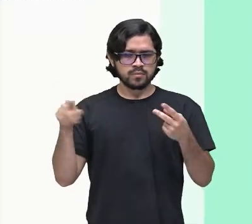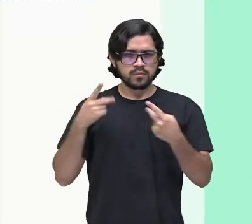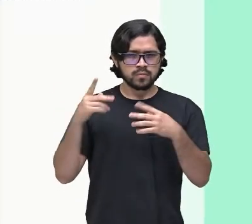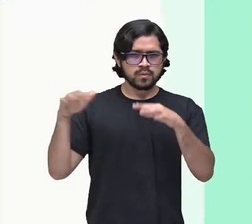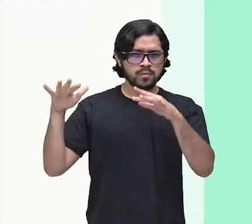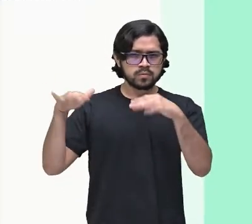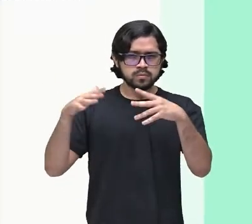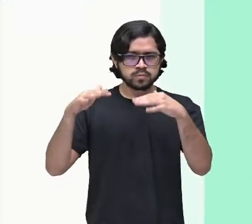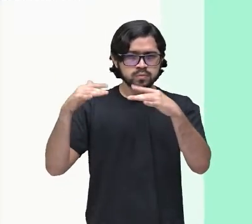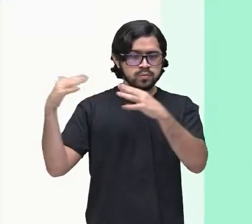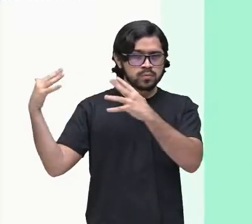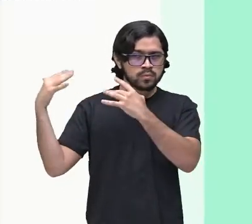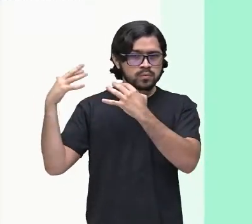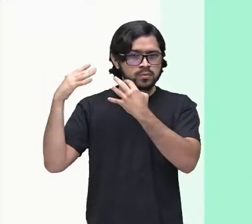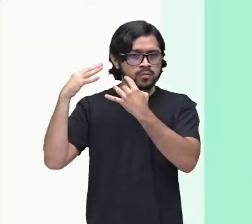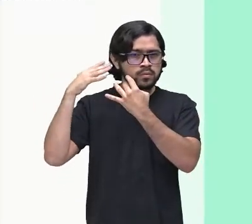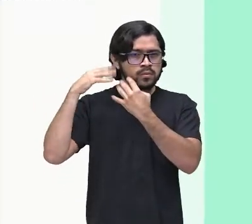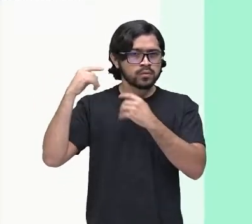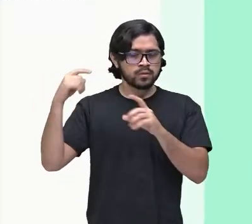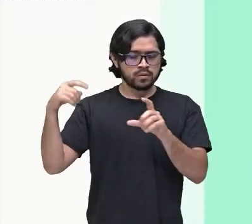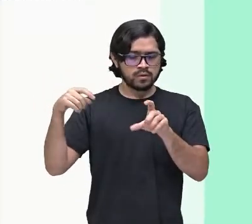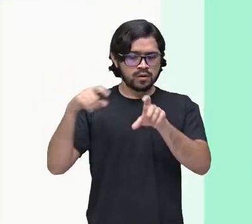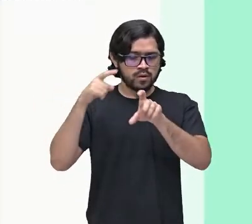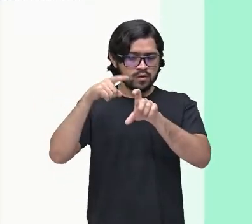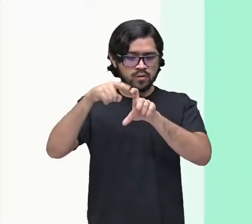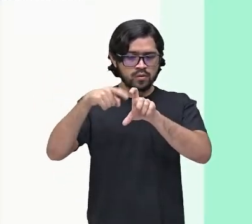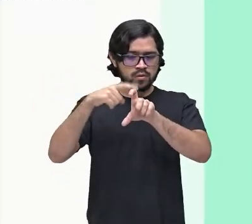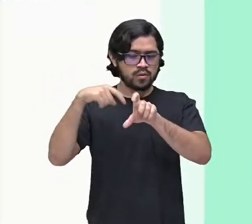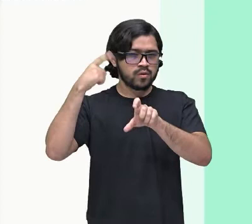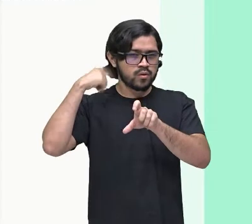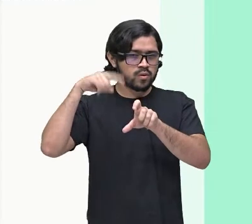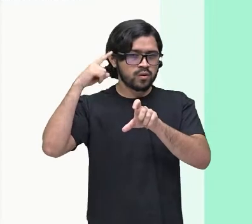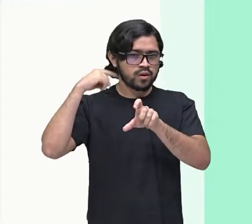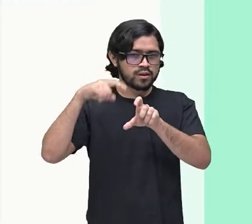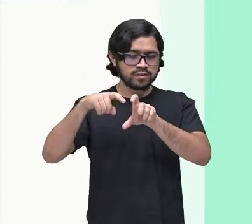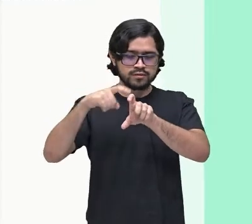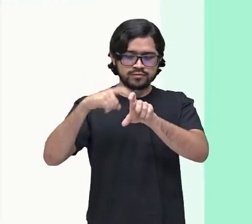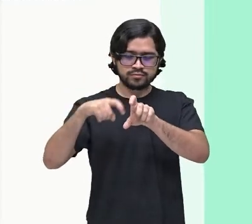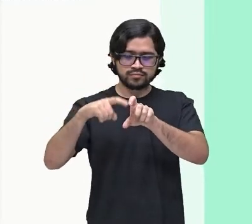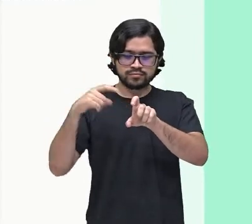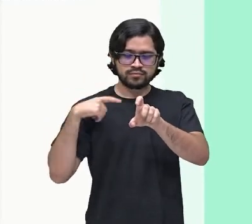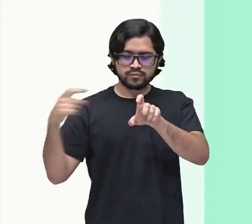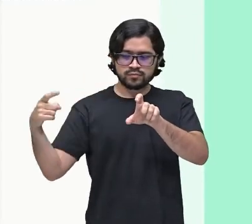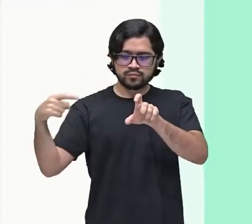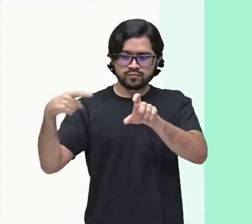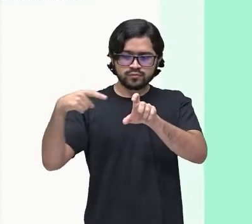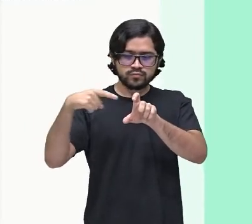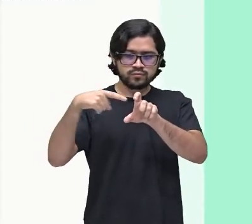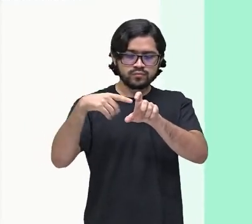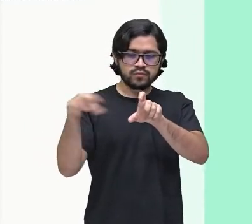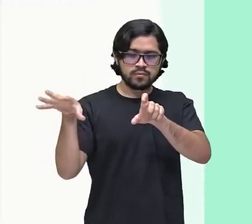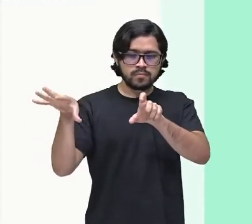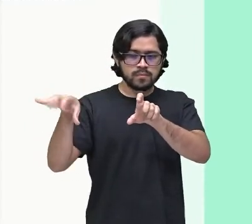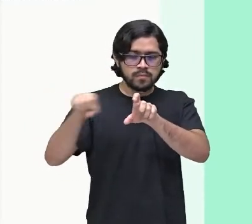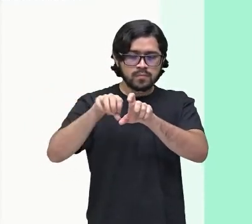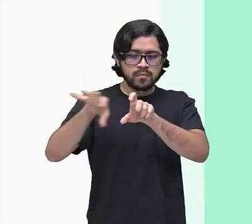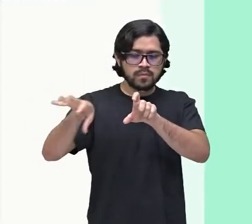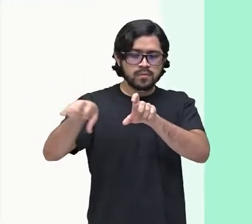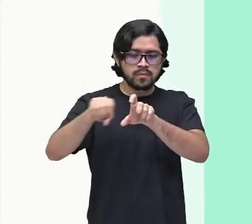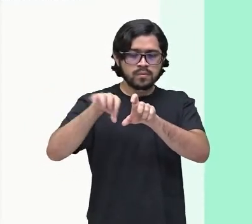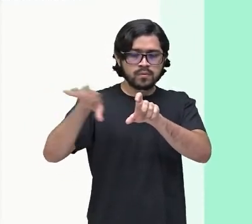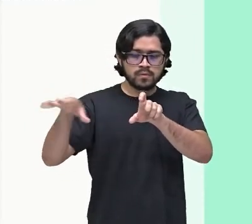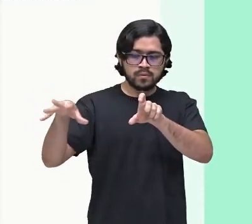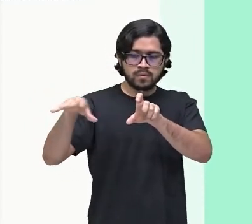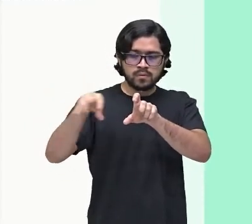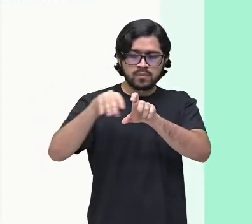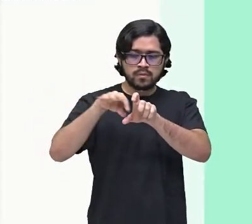por essa parte que nós chamamos de ouvido externo e também pode ser chamado de pavilhão auditivo. Essas ondas